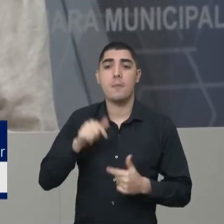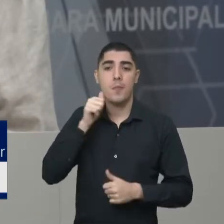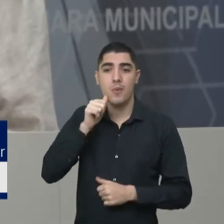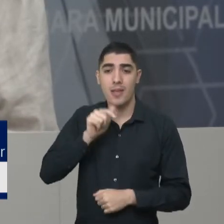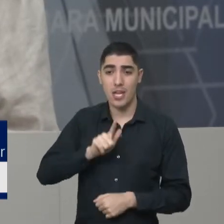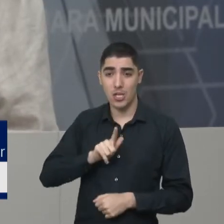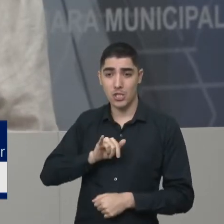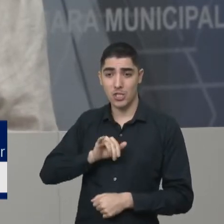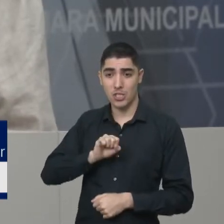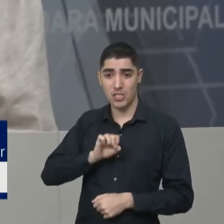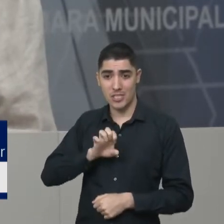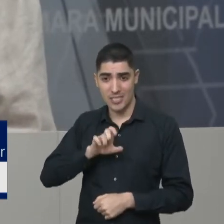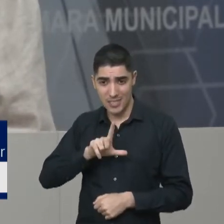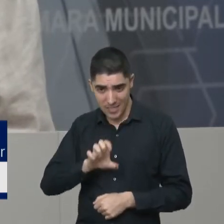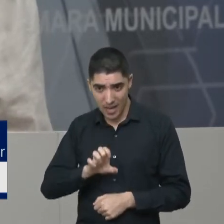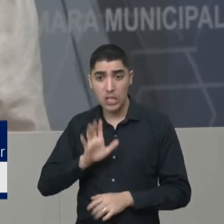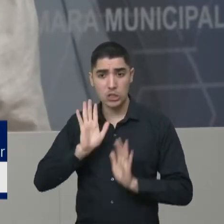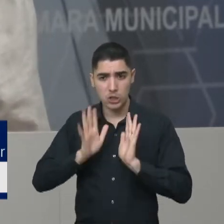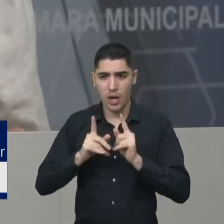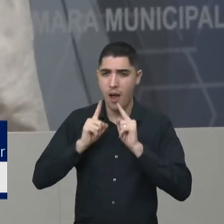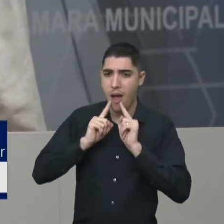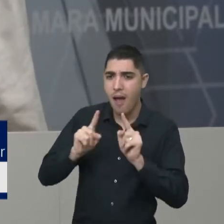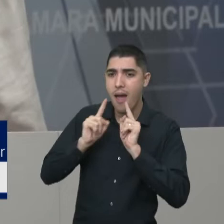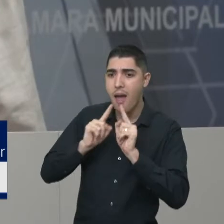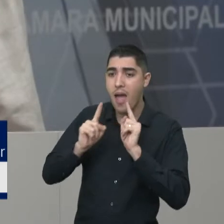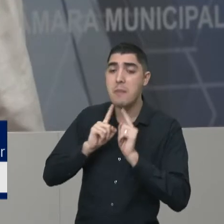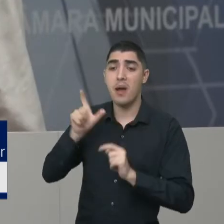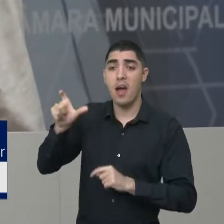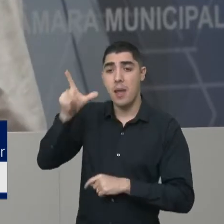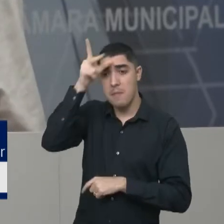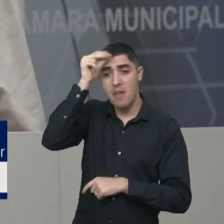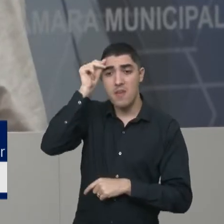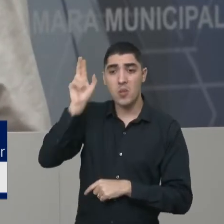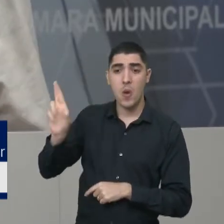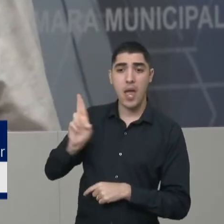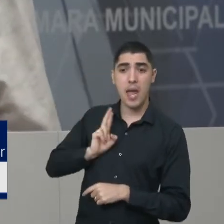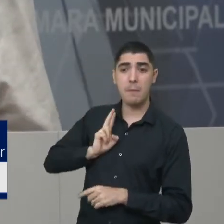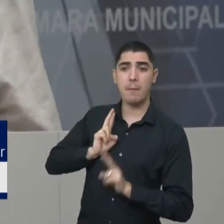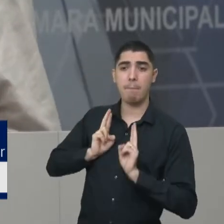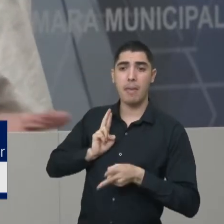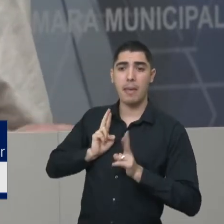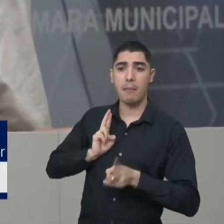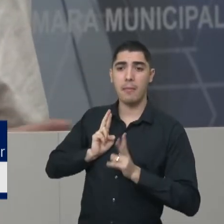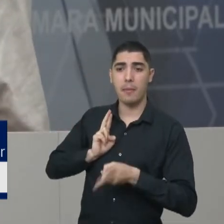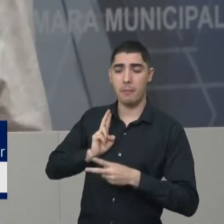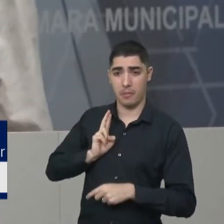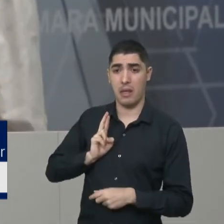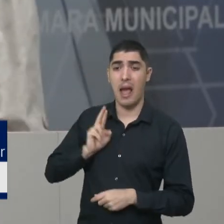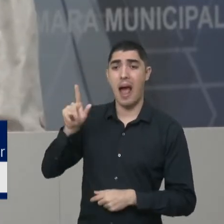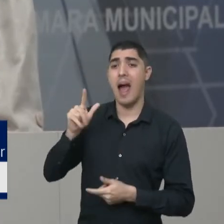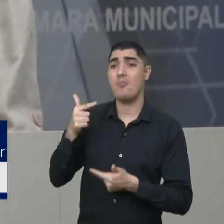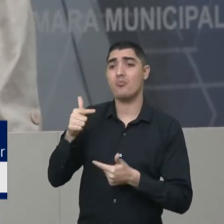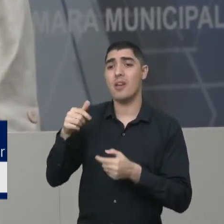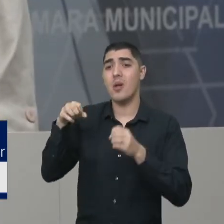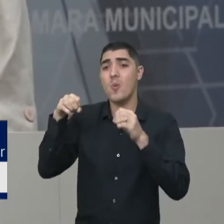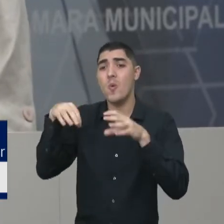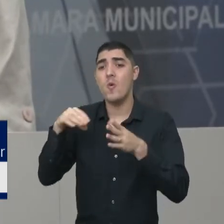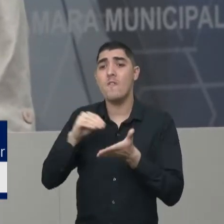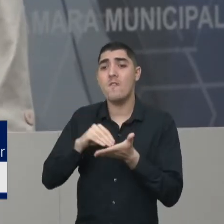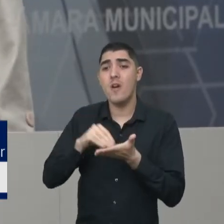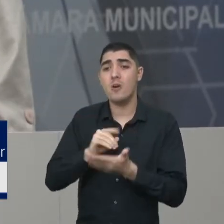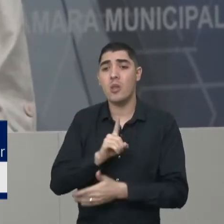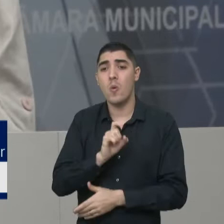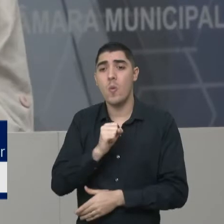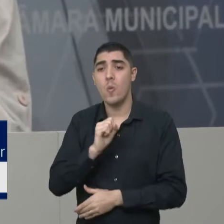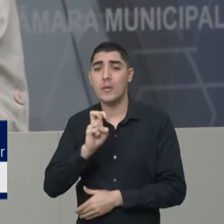várias reclamações e a resposta é sempre a mesma, que a prefeitura está sem luminárias de